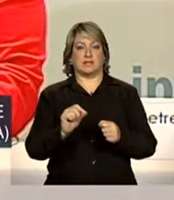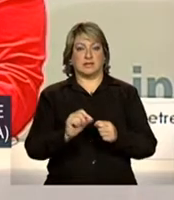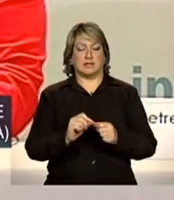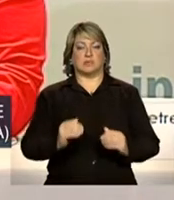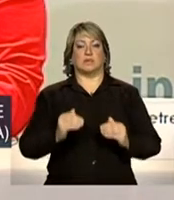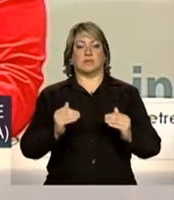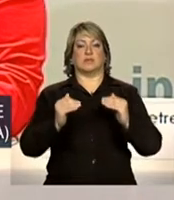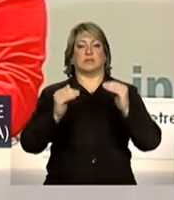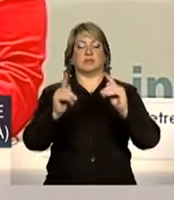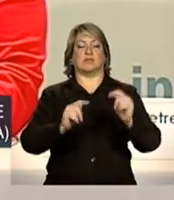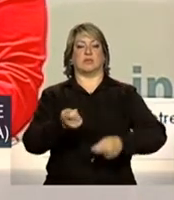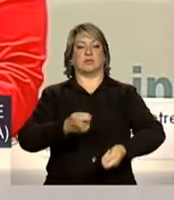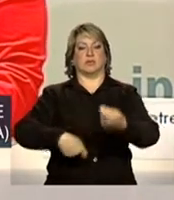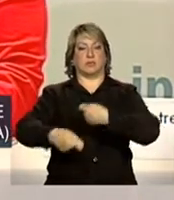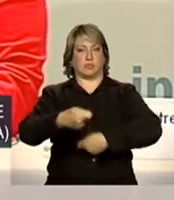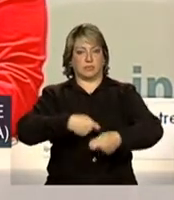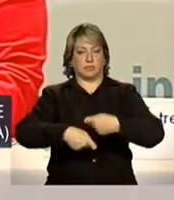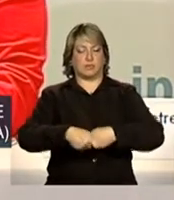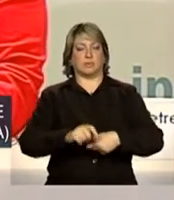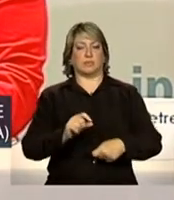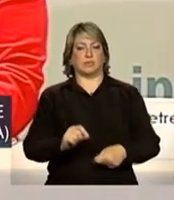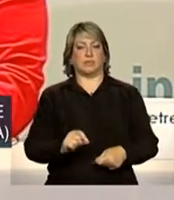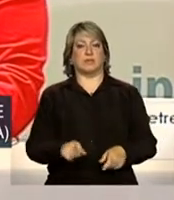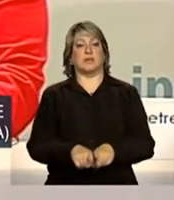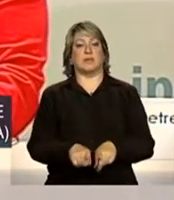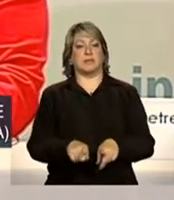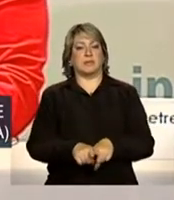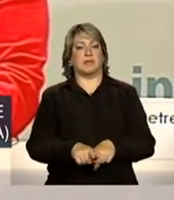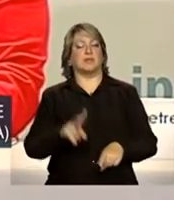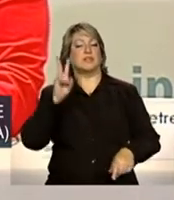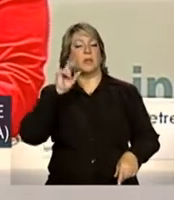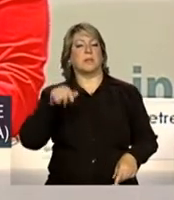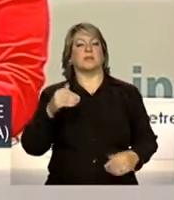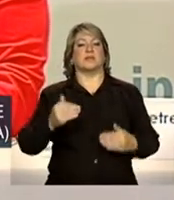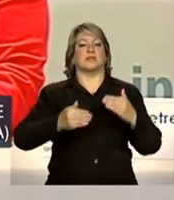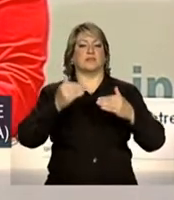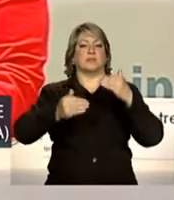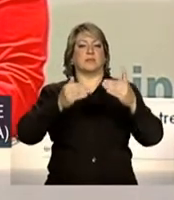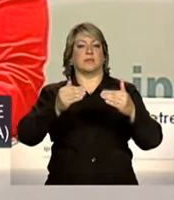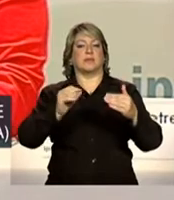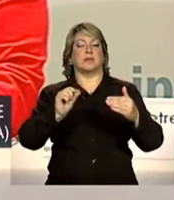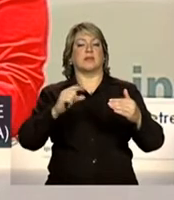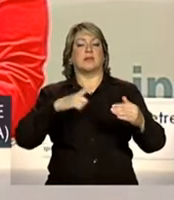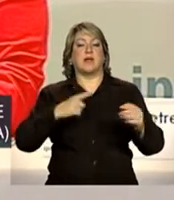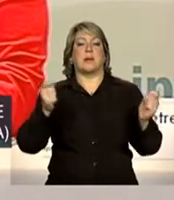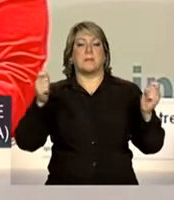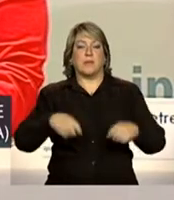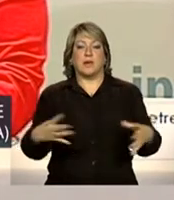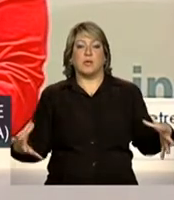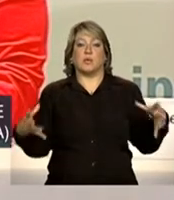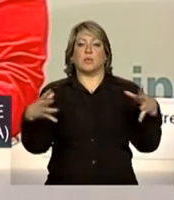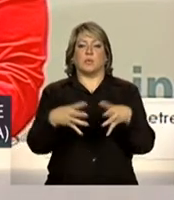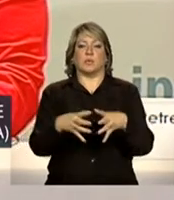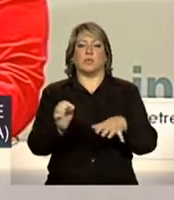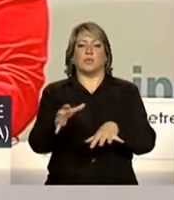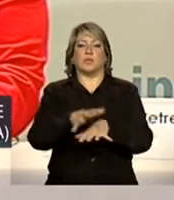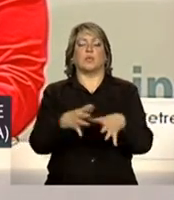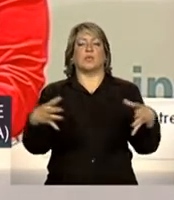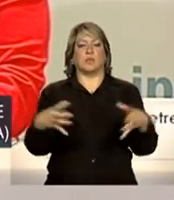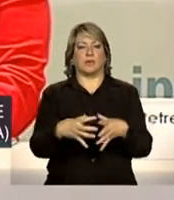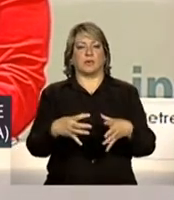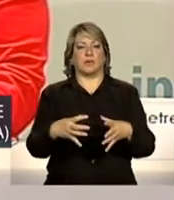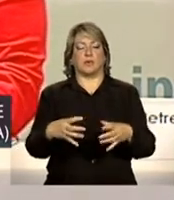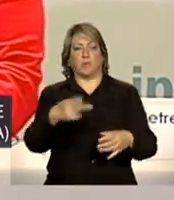ao crescimento econômico e, muito menos, a um desenvolvimento que tenha a capacidade de incluir a parte da população que